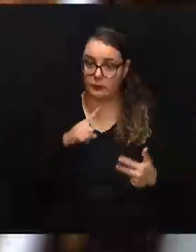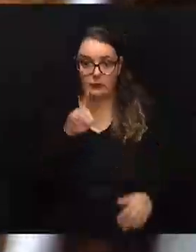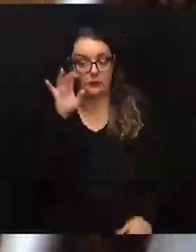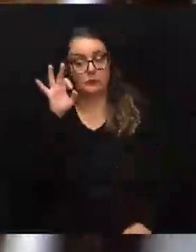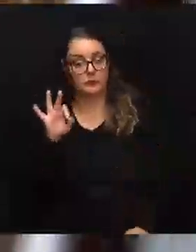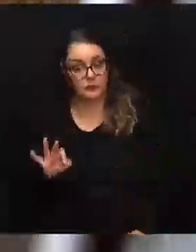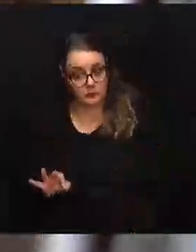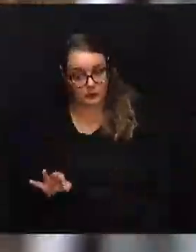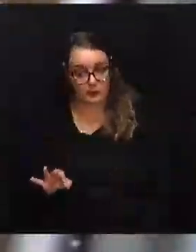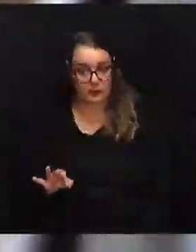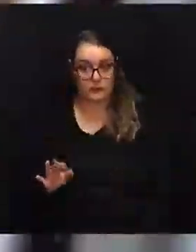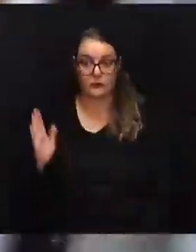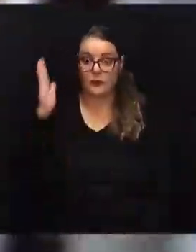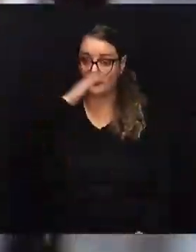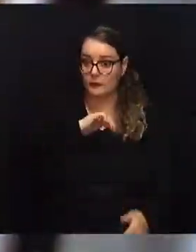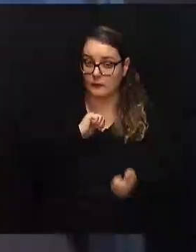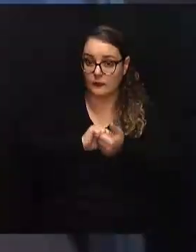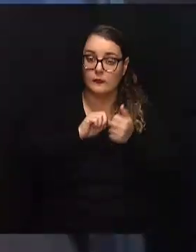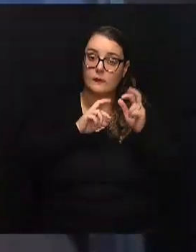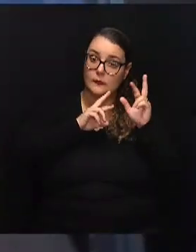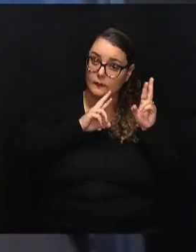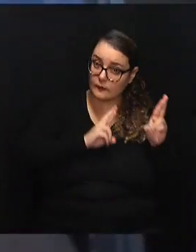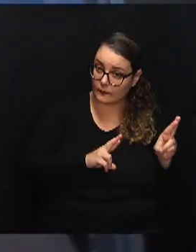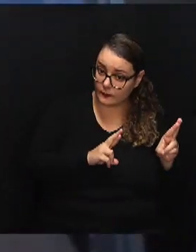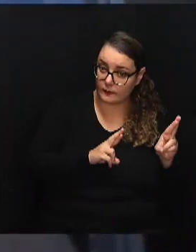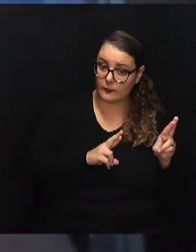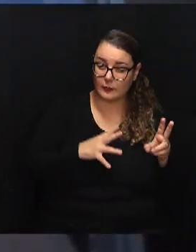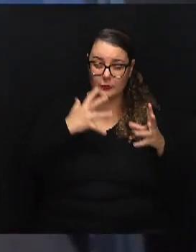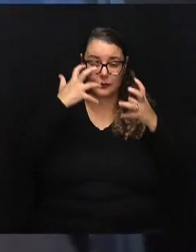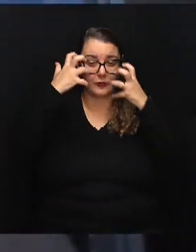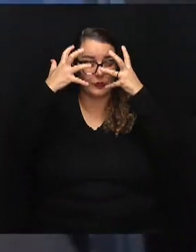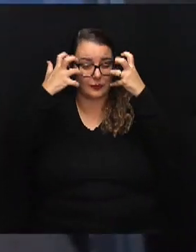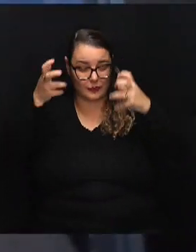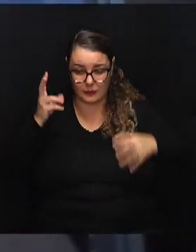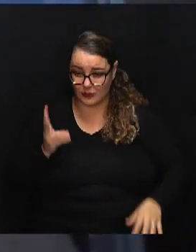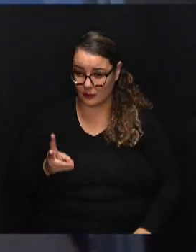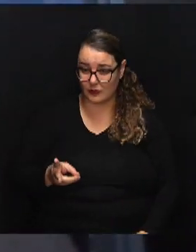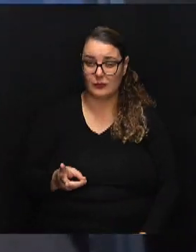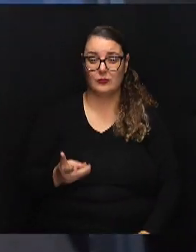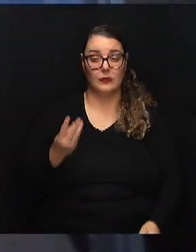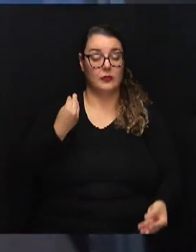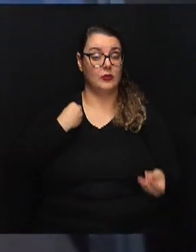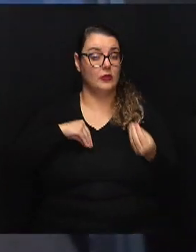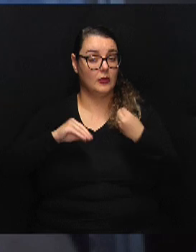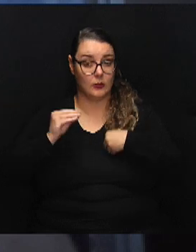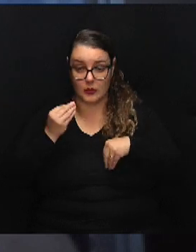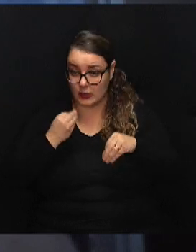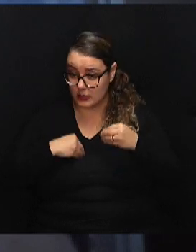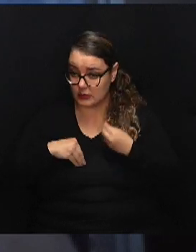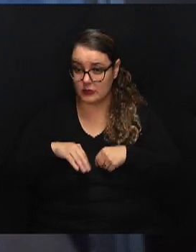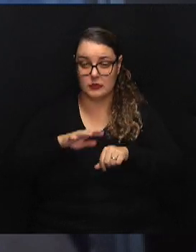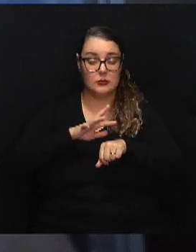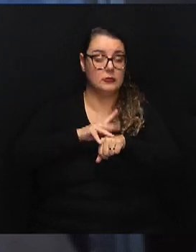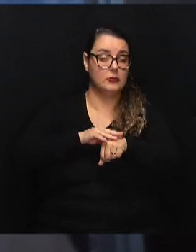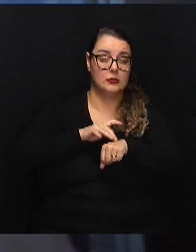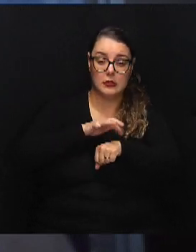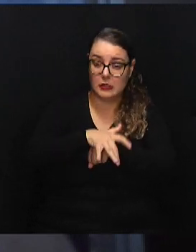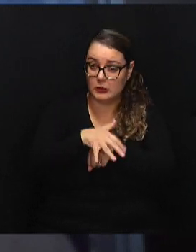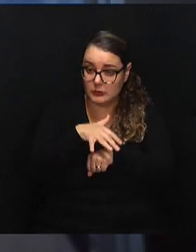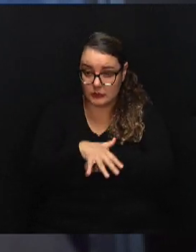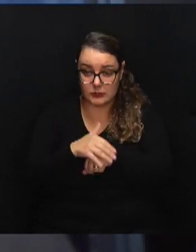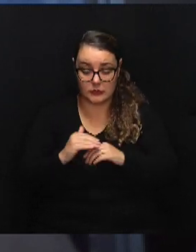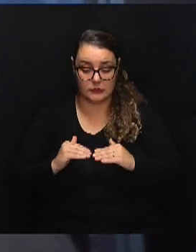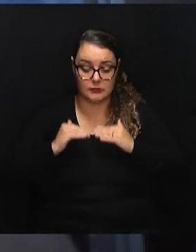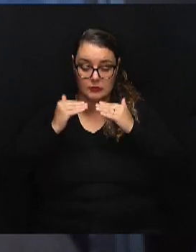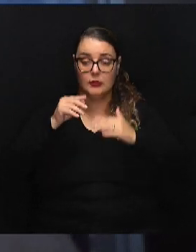inadequada, uma má qualidade do sono, um estresse crônico, depressão, doenças inflamatórias elevam